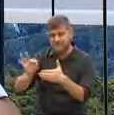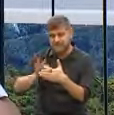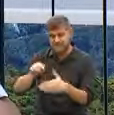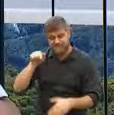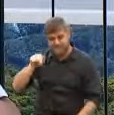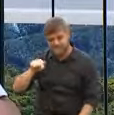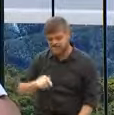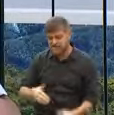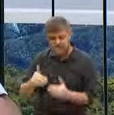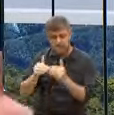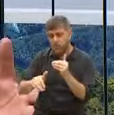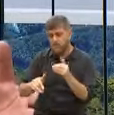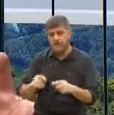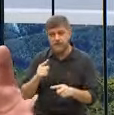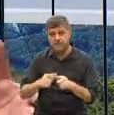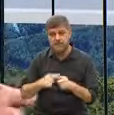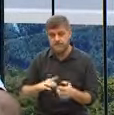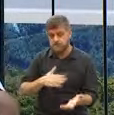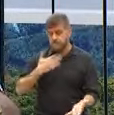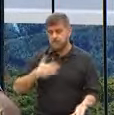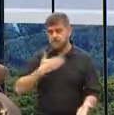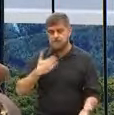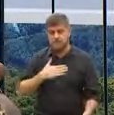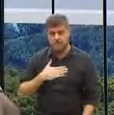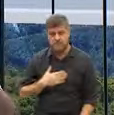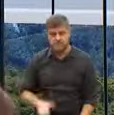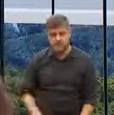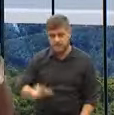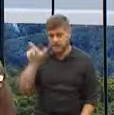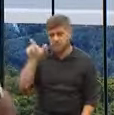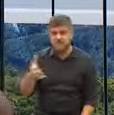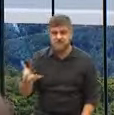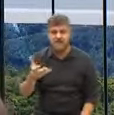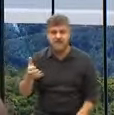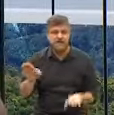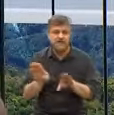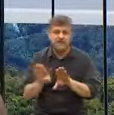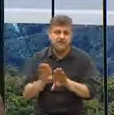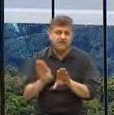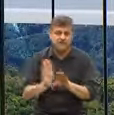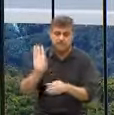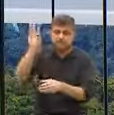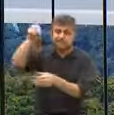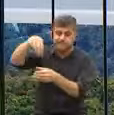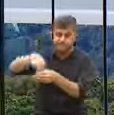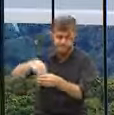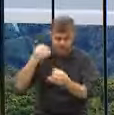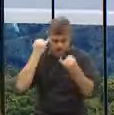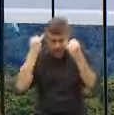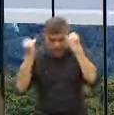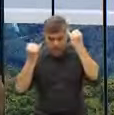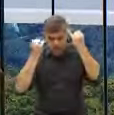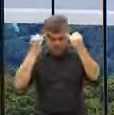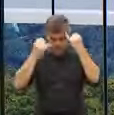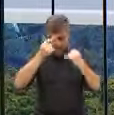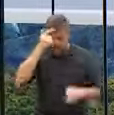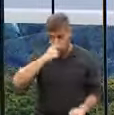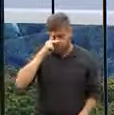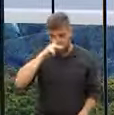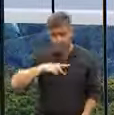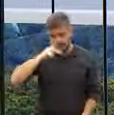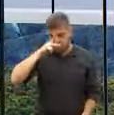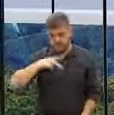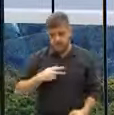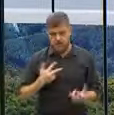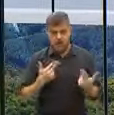conselheiro tutelar. Porque, de repente, você vai querer embutir aí as suas ideologias, como nós vemos hoje